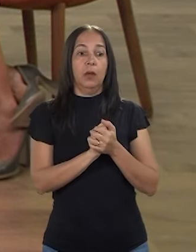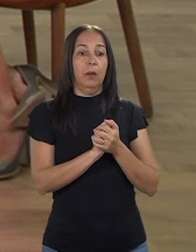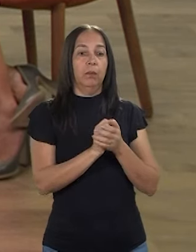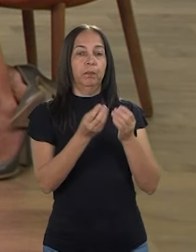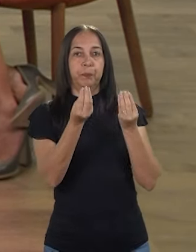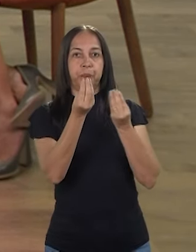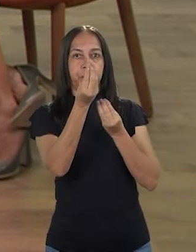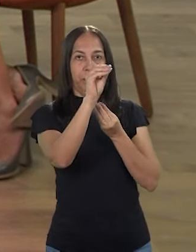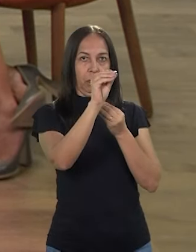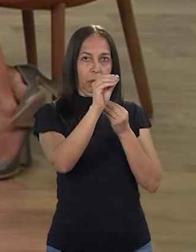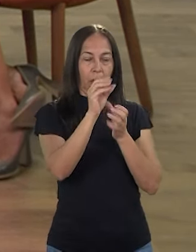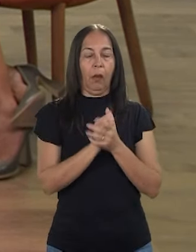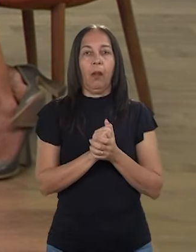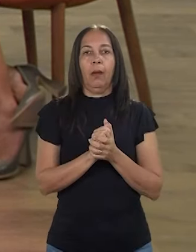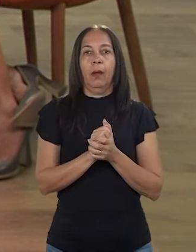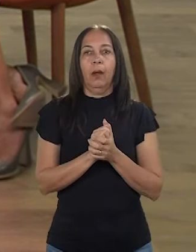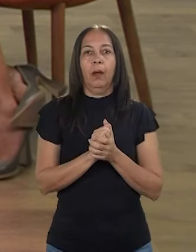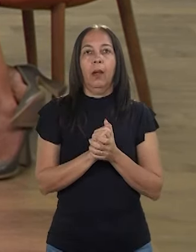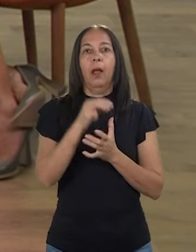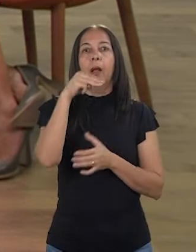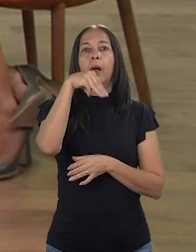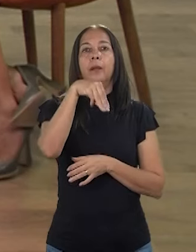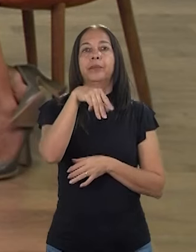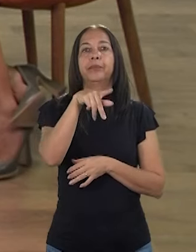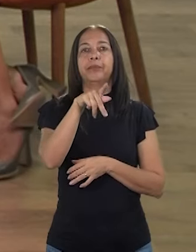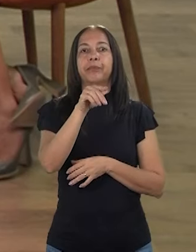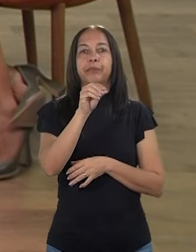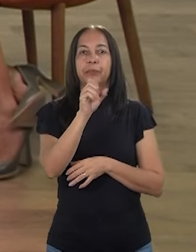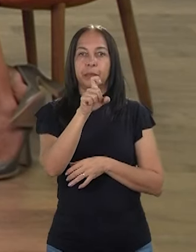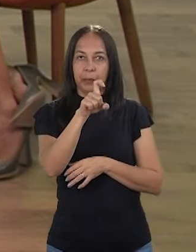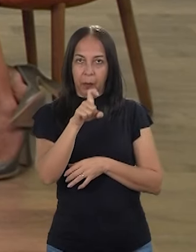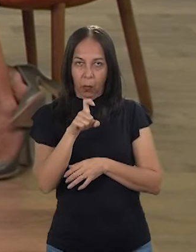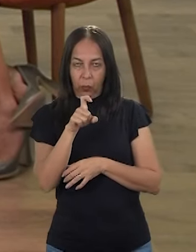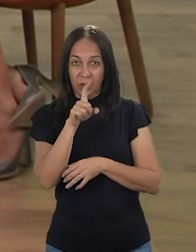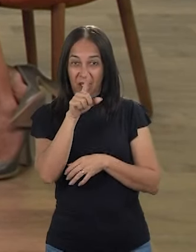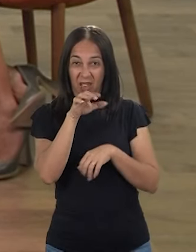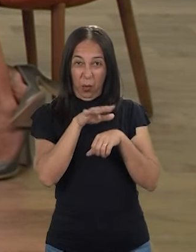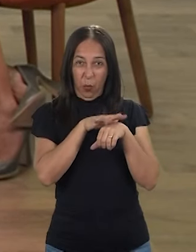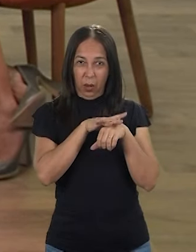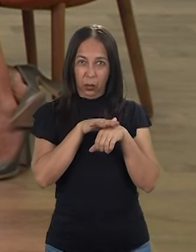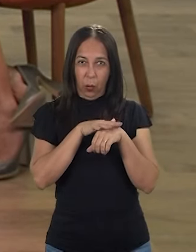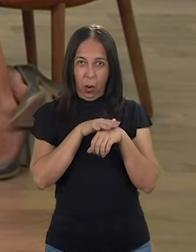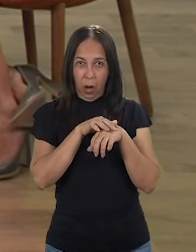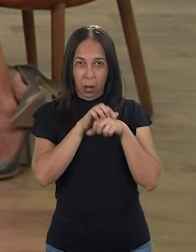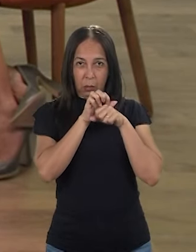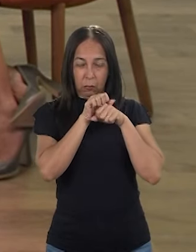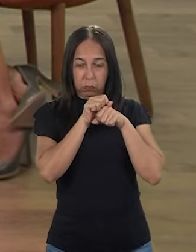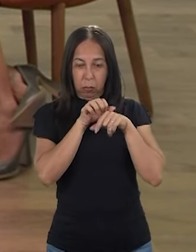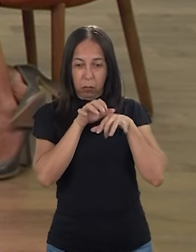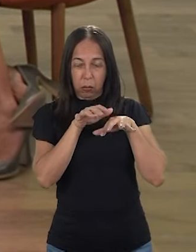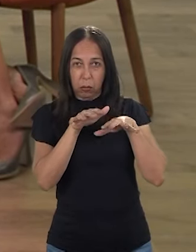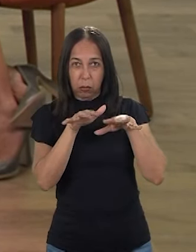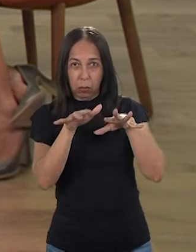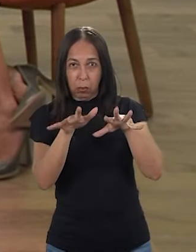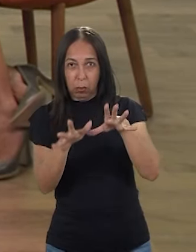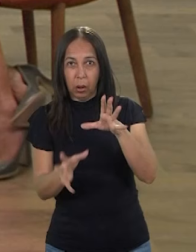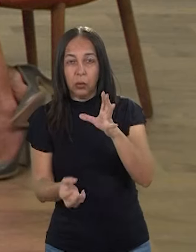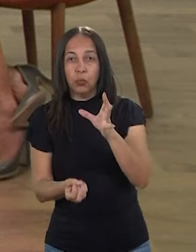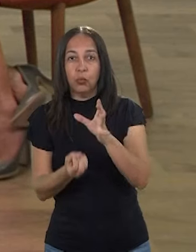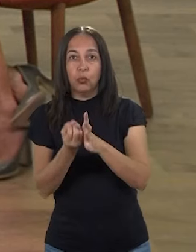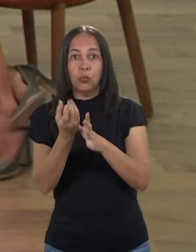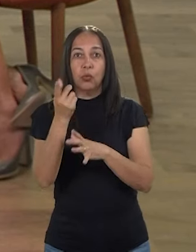por eh monke pox Por exemplo essa doença que tá e se espalhando né a partir de de países